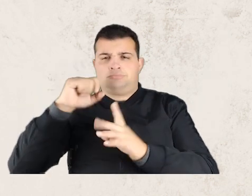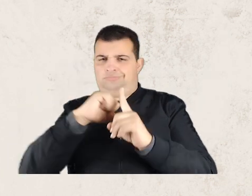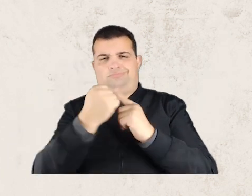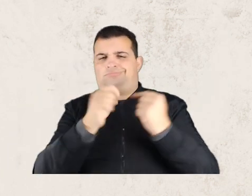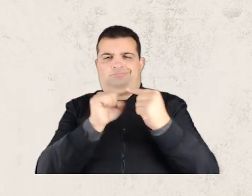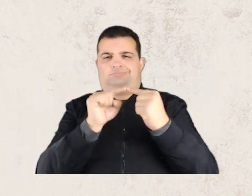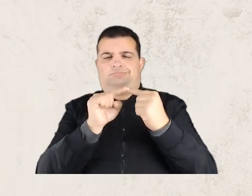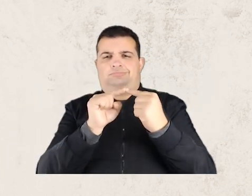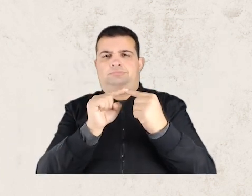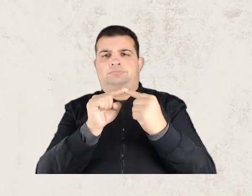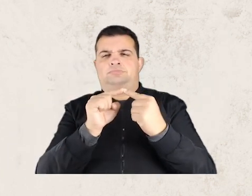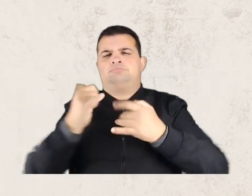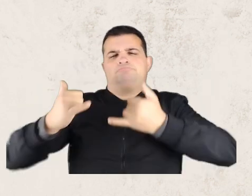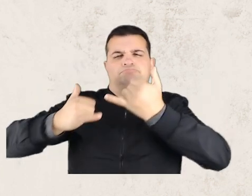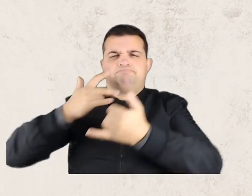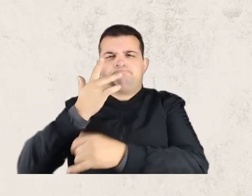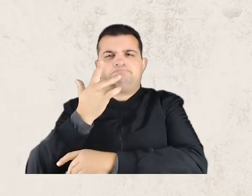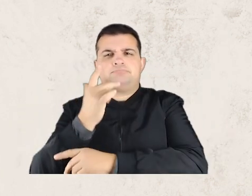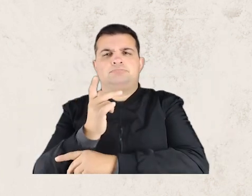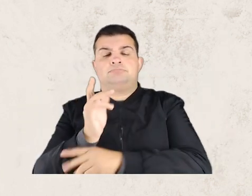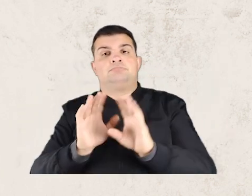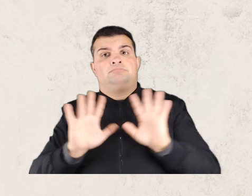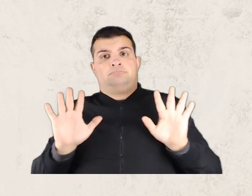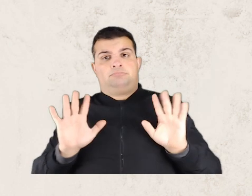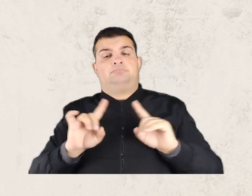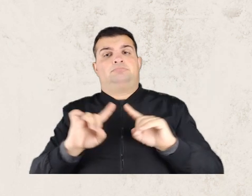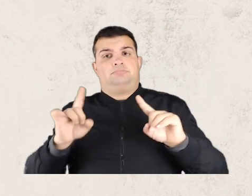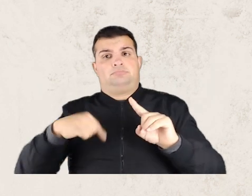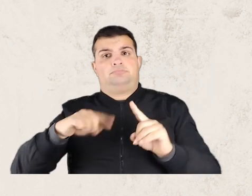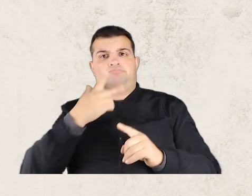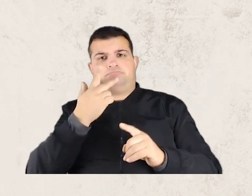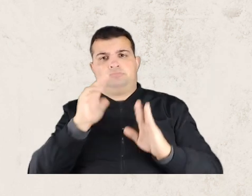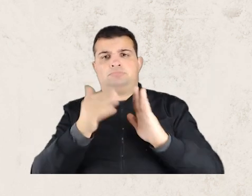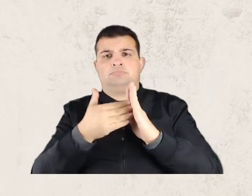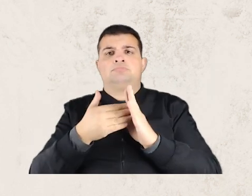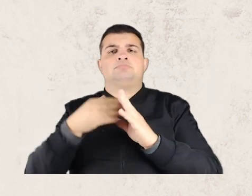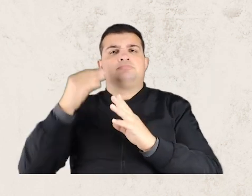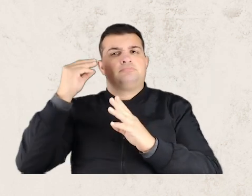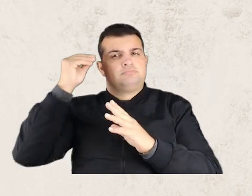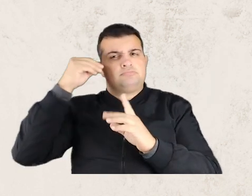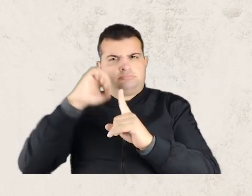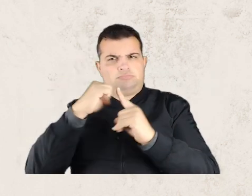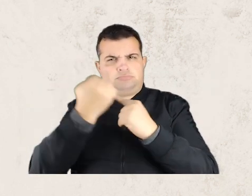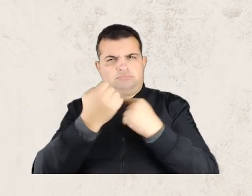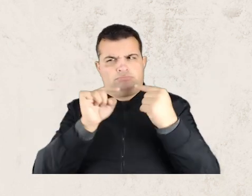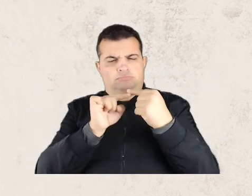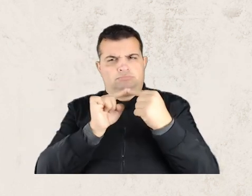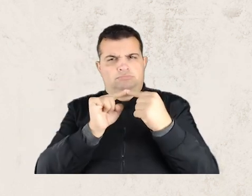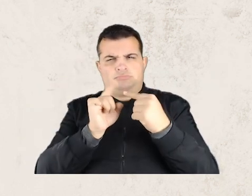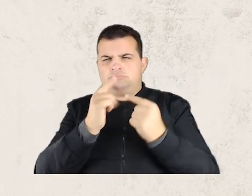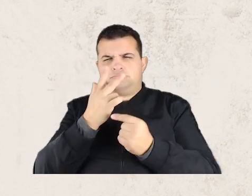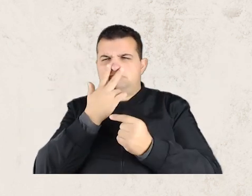quando ela afirmava, e a afirmação, aliás, é de Freud, mas ela afirmava e ia em frente, que toda a psicologia